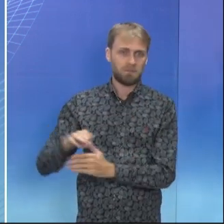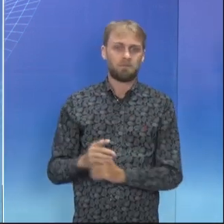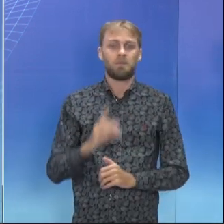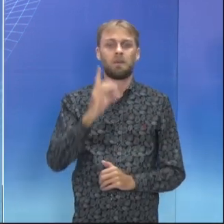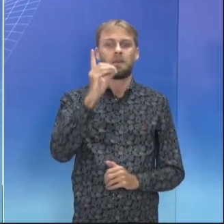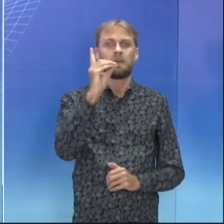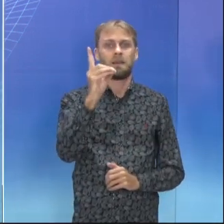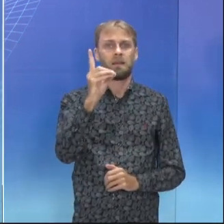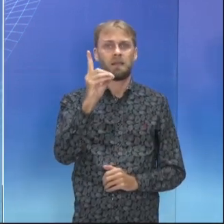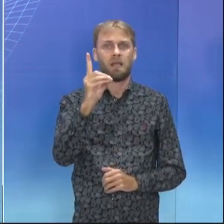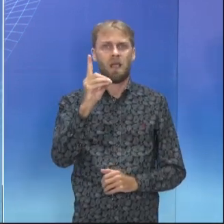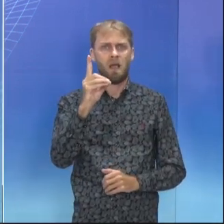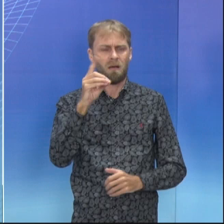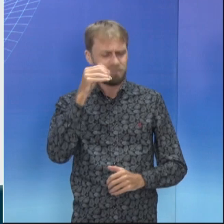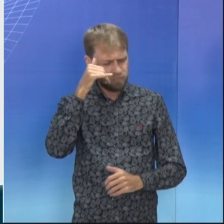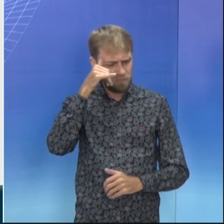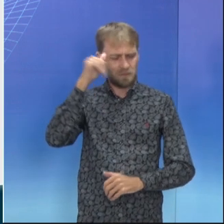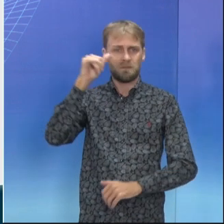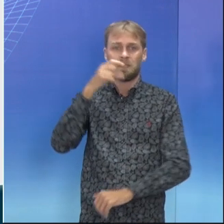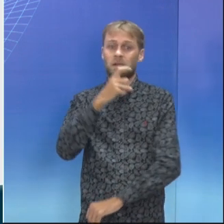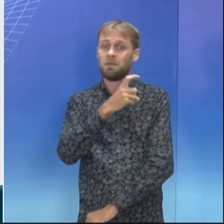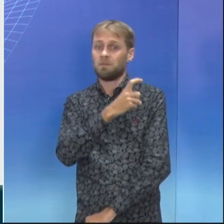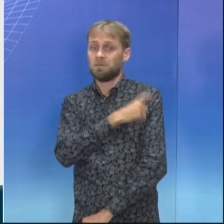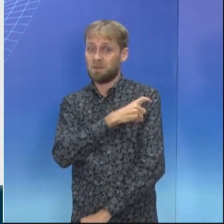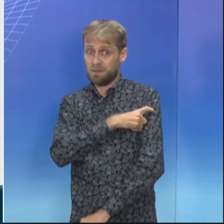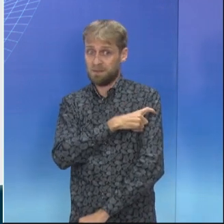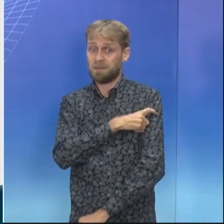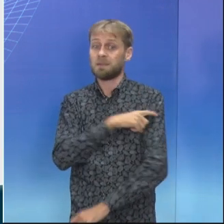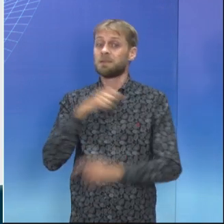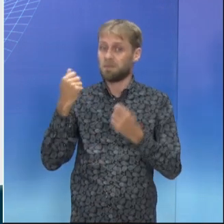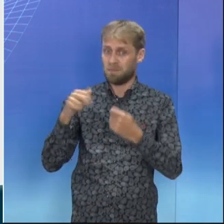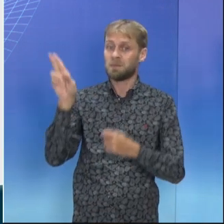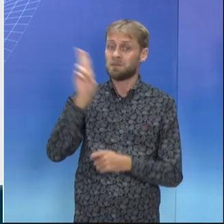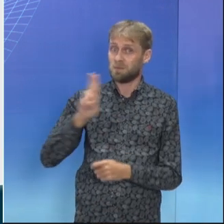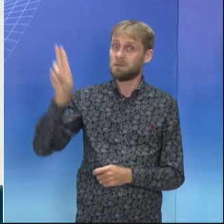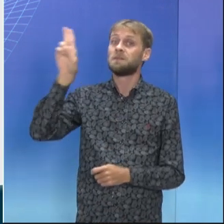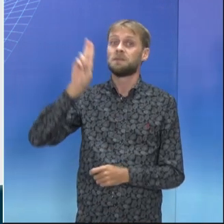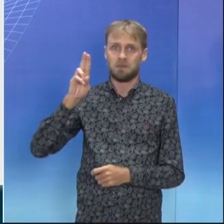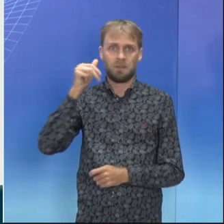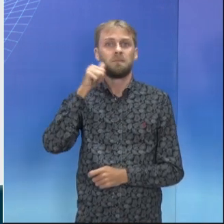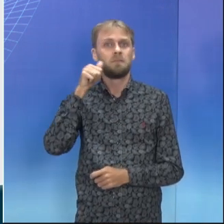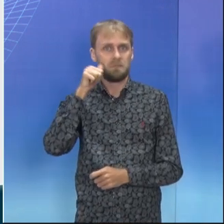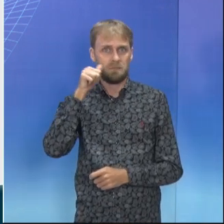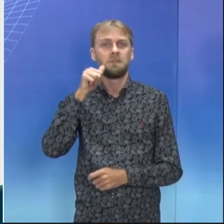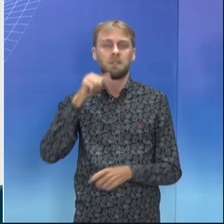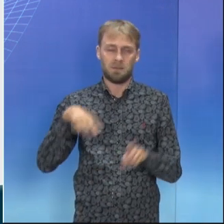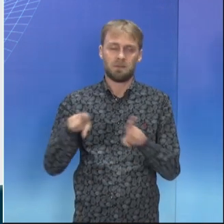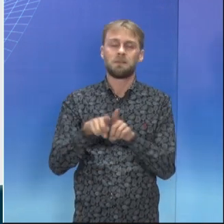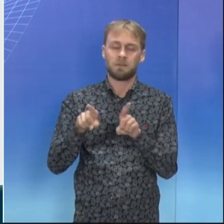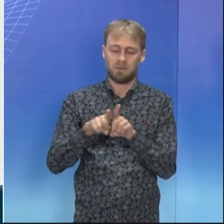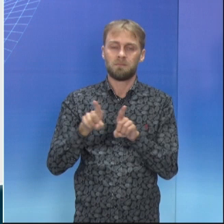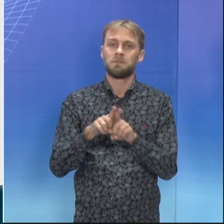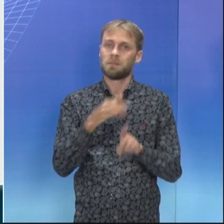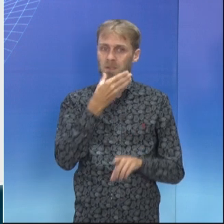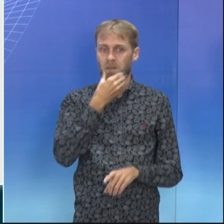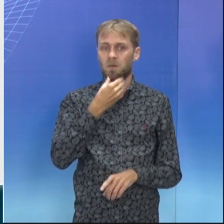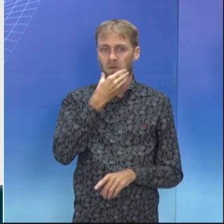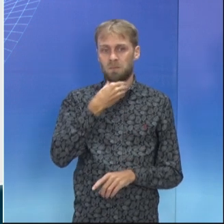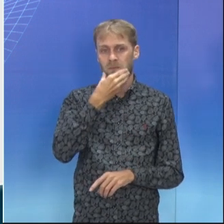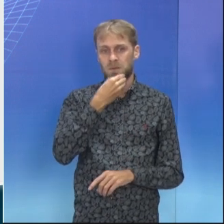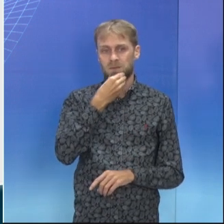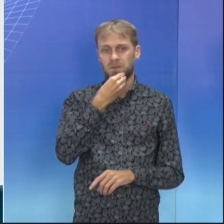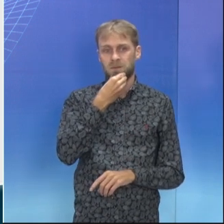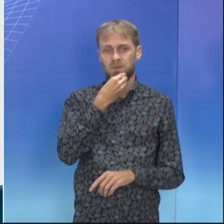Questão errada. Letra D, combatido por vacinas que devem ser aplicadas tanto em